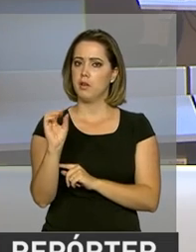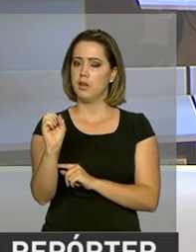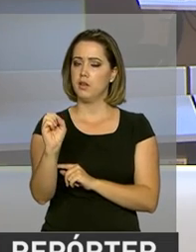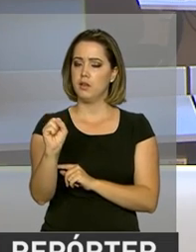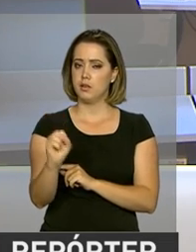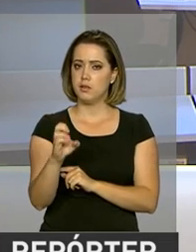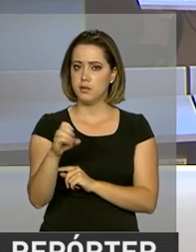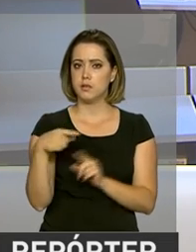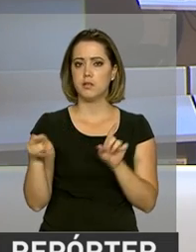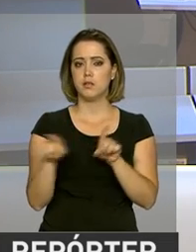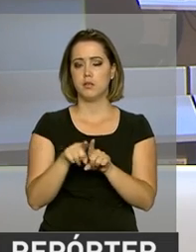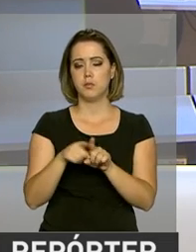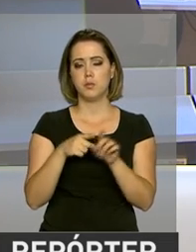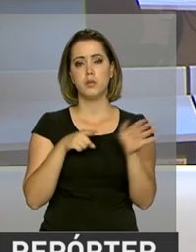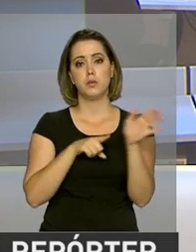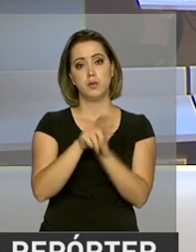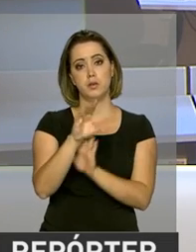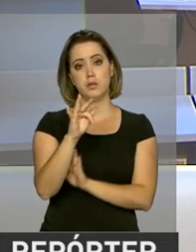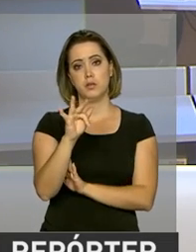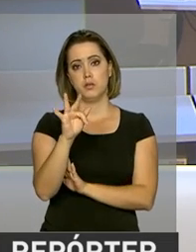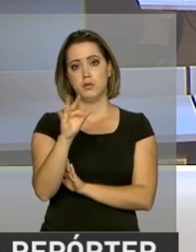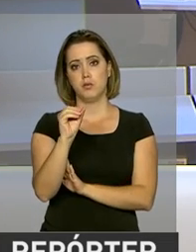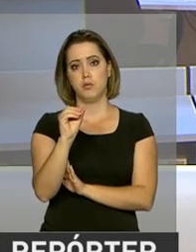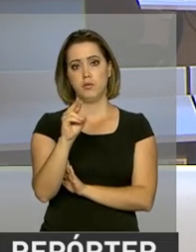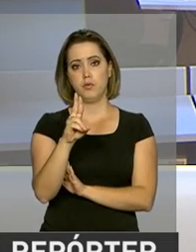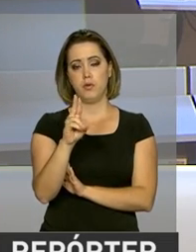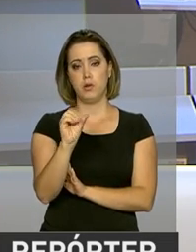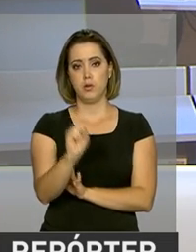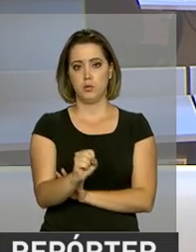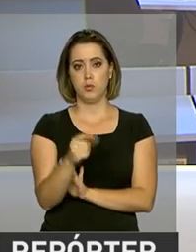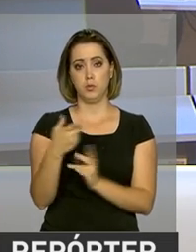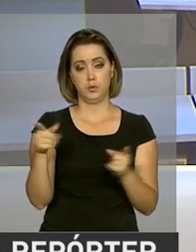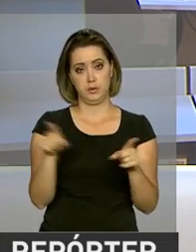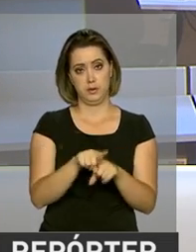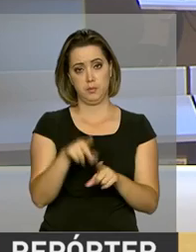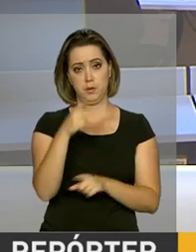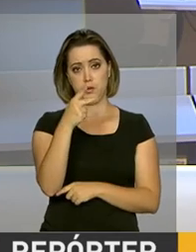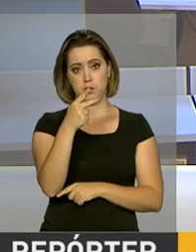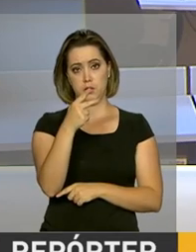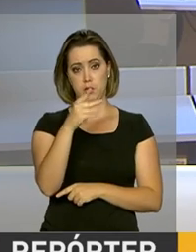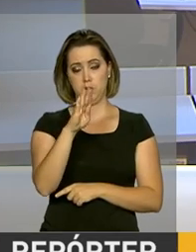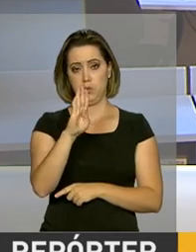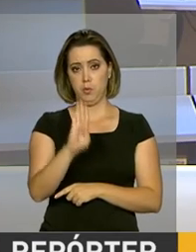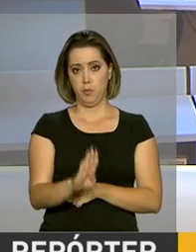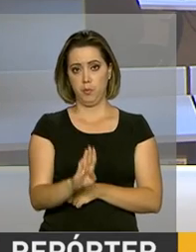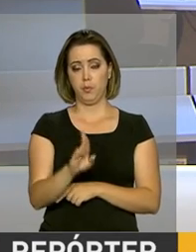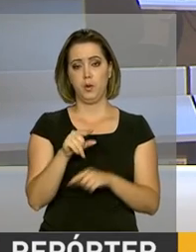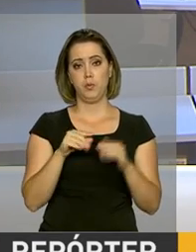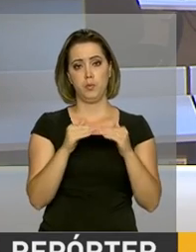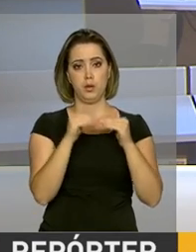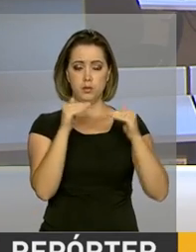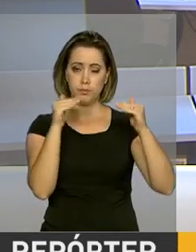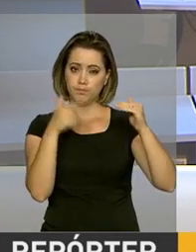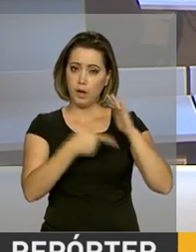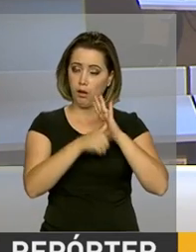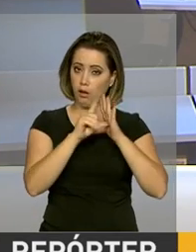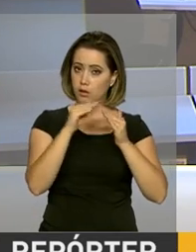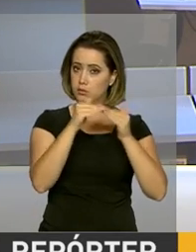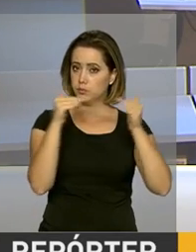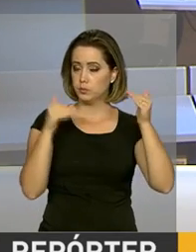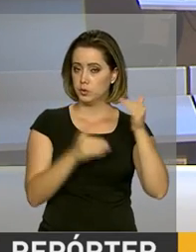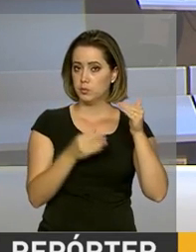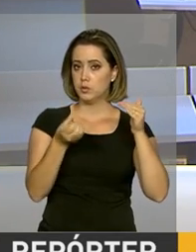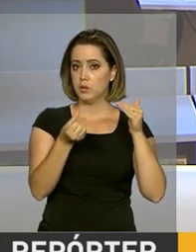constam no boletim Fox e de acordo com a pesquisa o PIB agropecuário que caiu 6,6 no ano